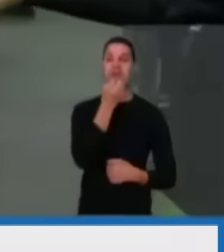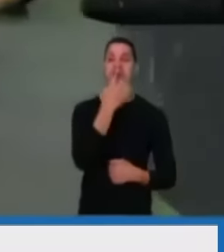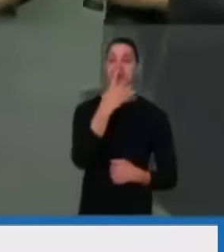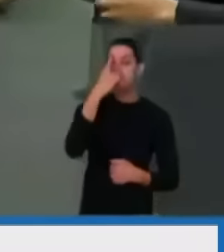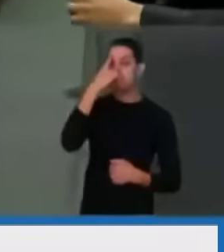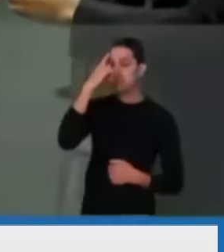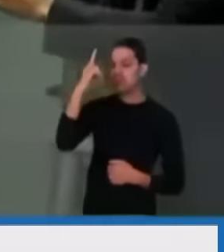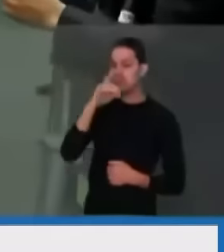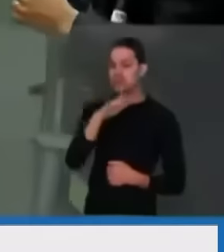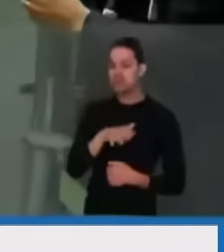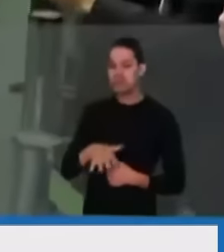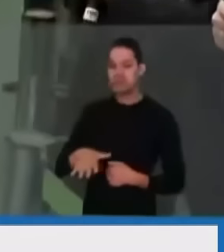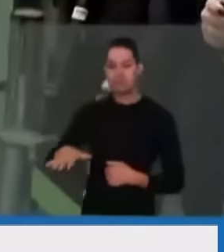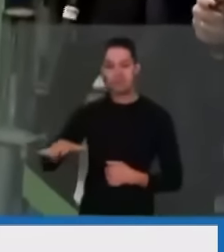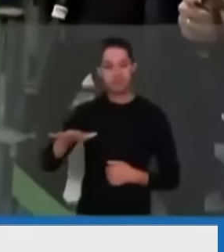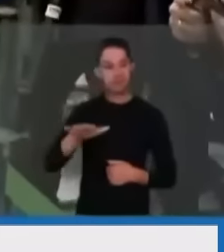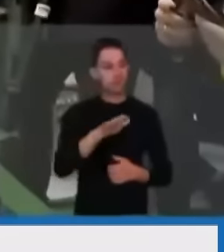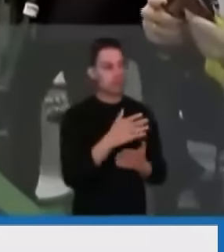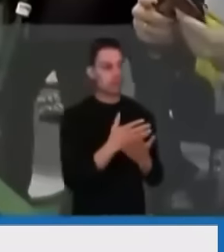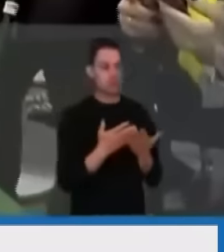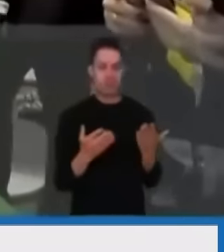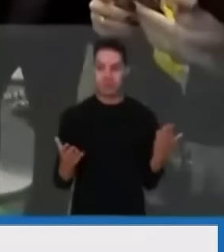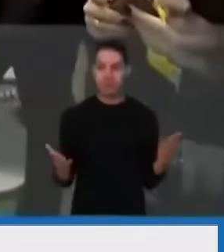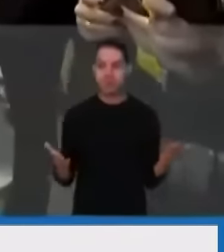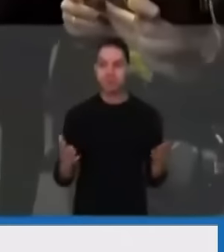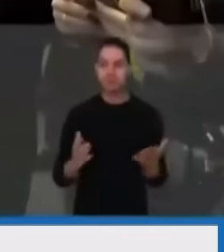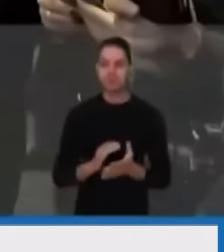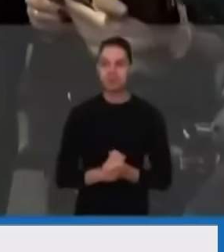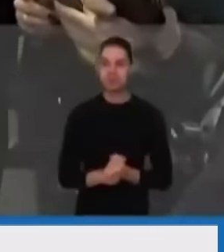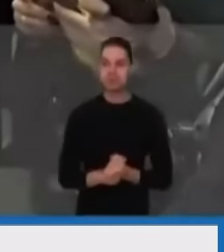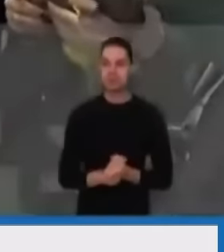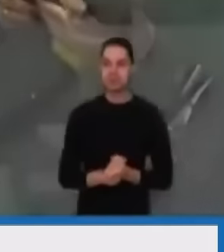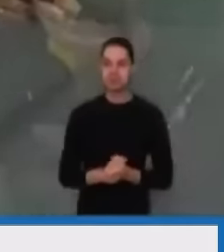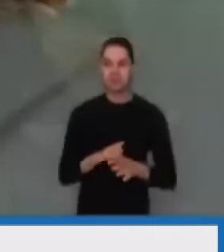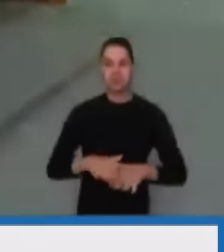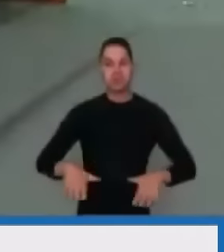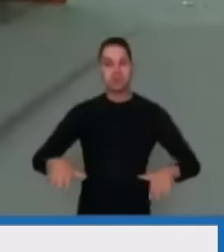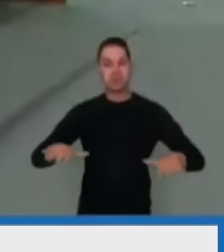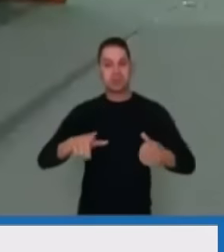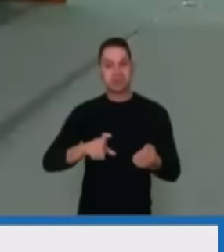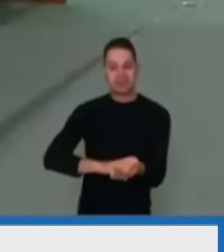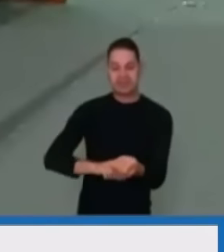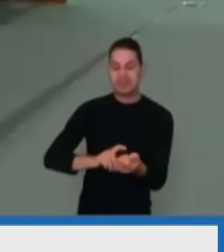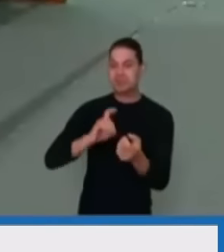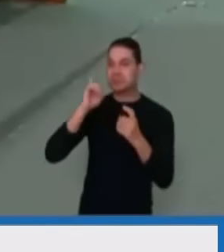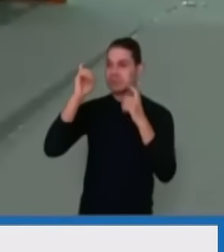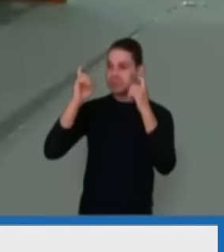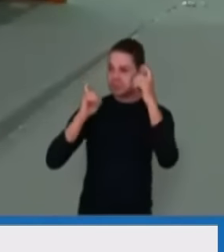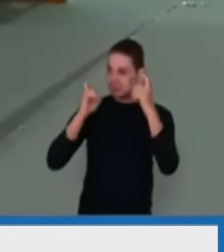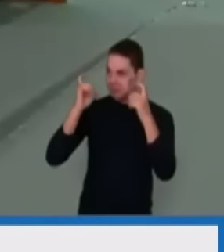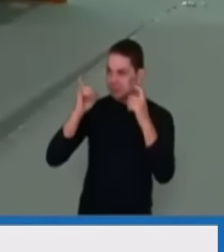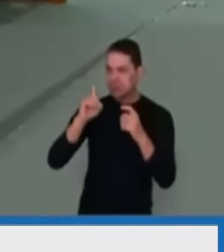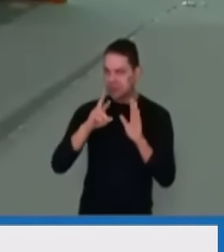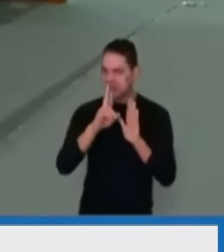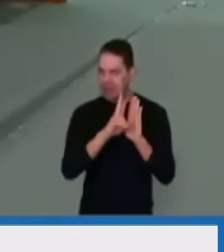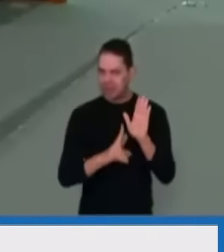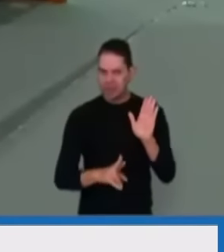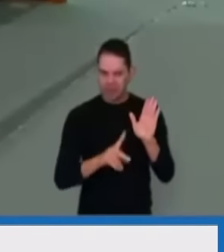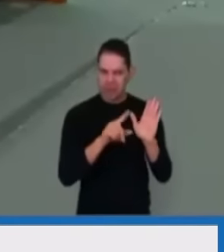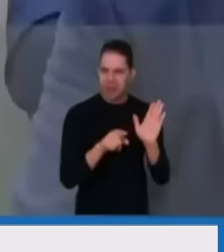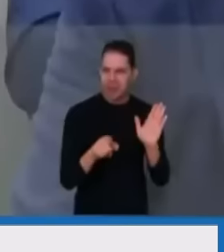foi ventilada pelo governo mas ficou de fora na proposta enviada ao congresso a pedido do presidente Luís Inácio Lula da Silva após